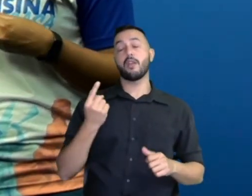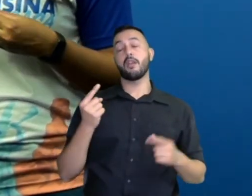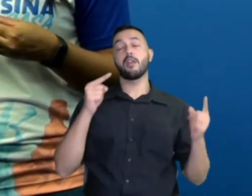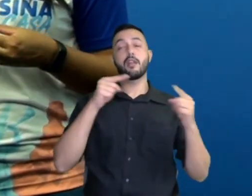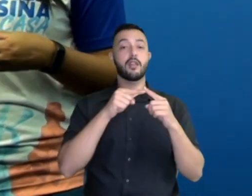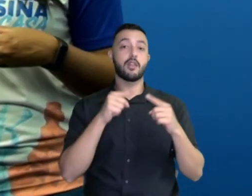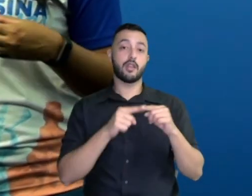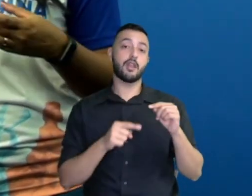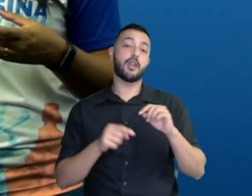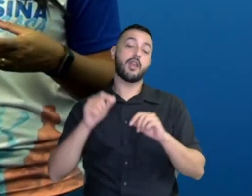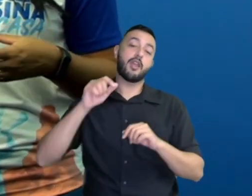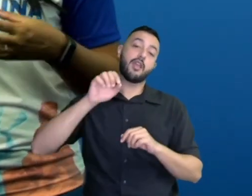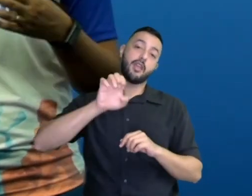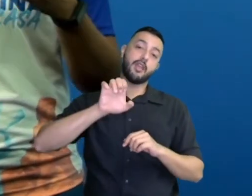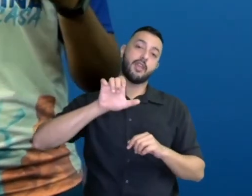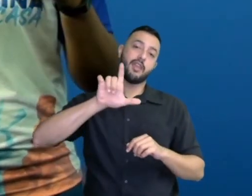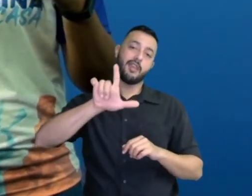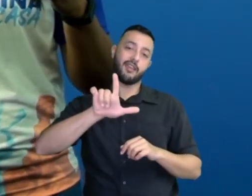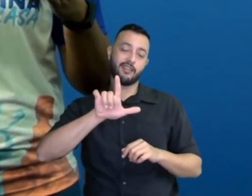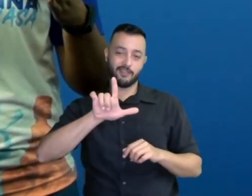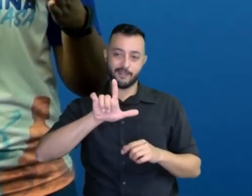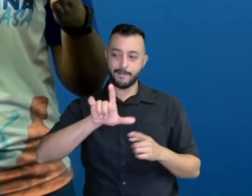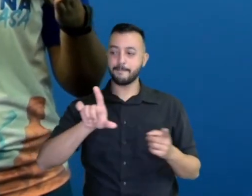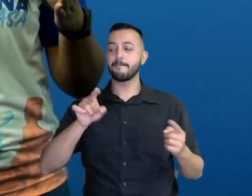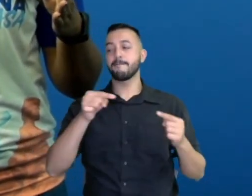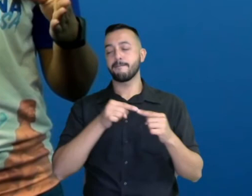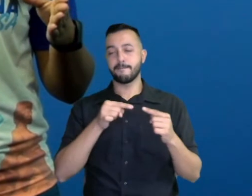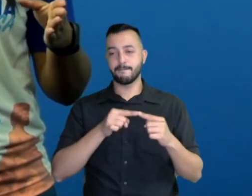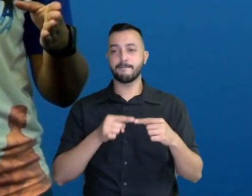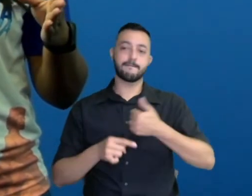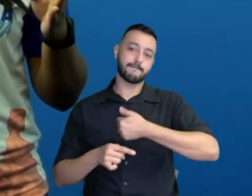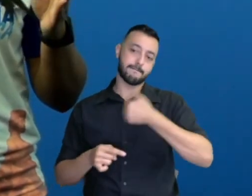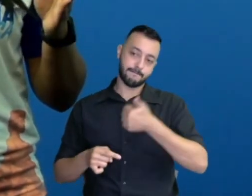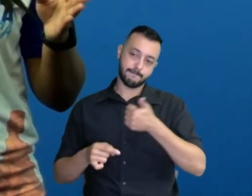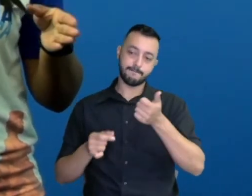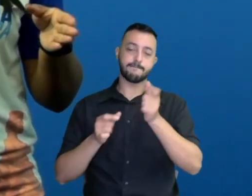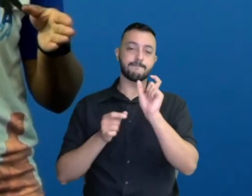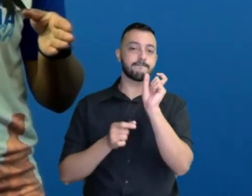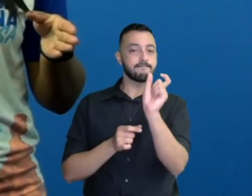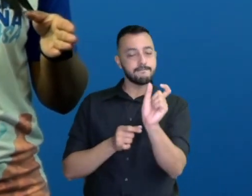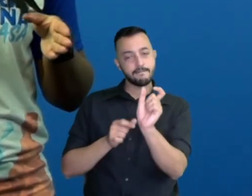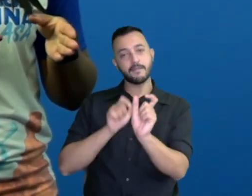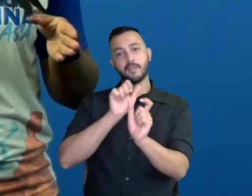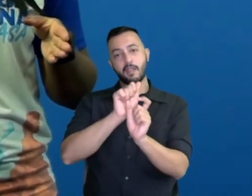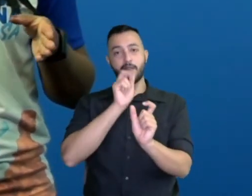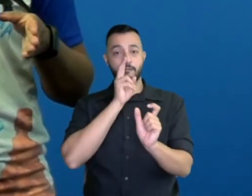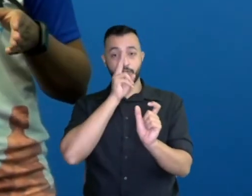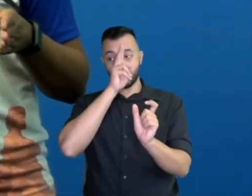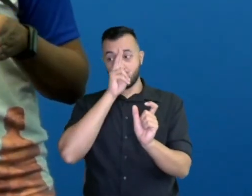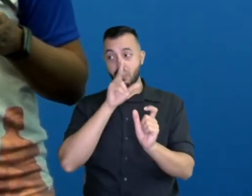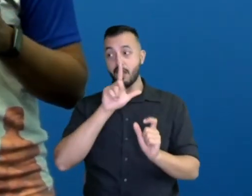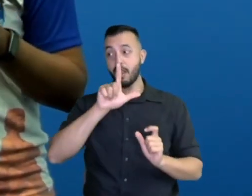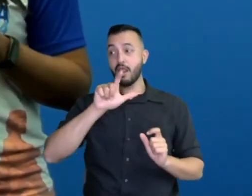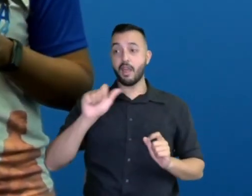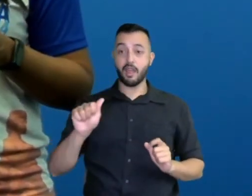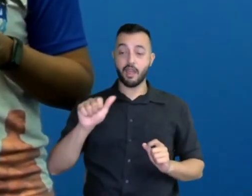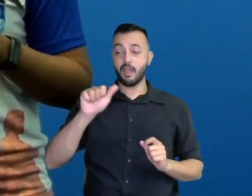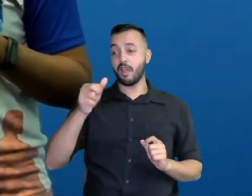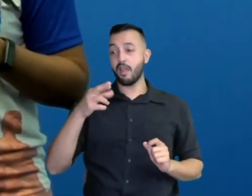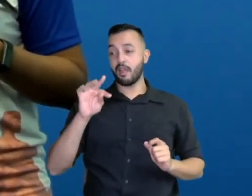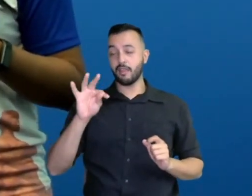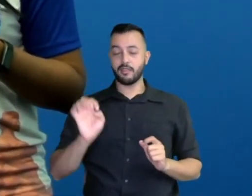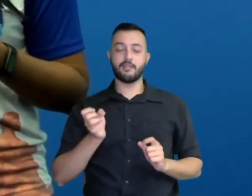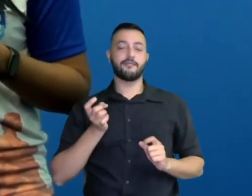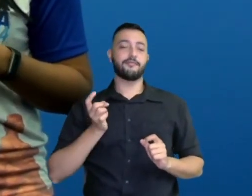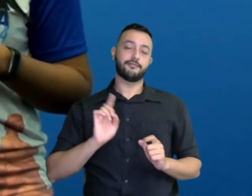fica ele, porque a gente tem a primeira sílaba tônica A. Aí, para não ficar la arte, el